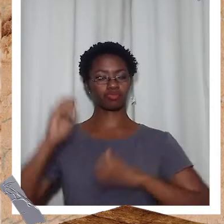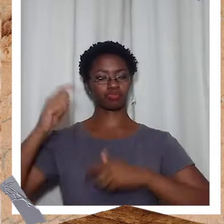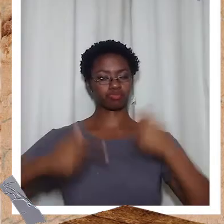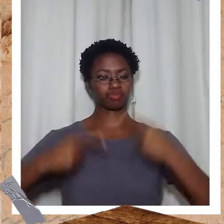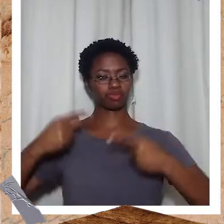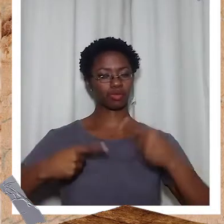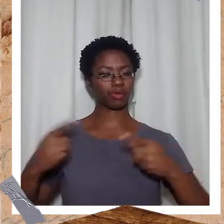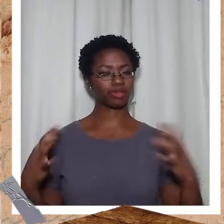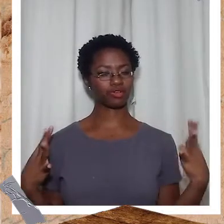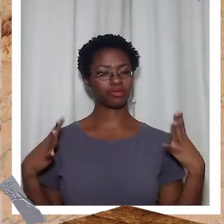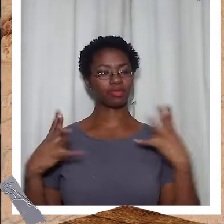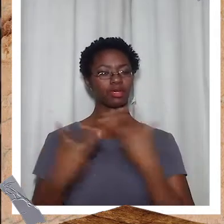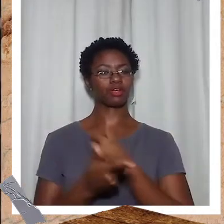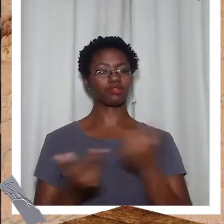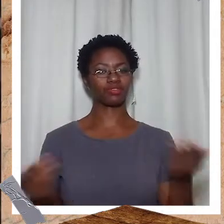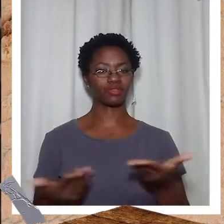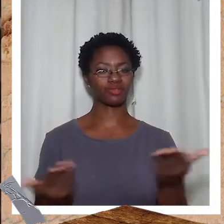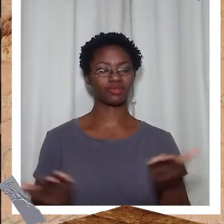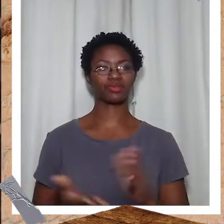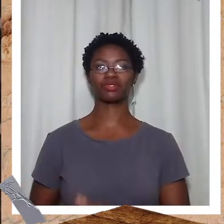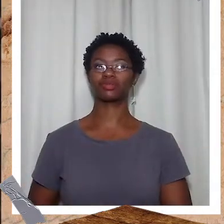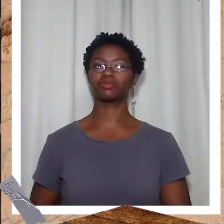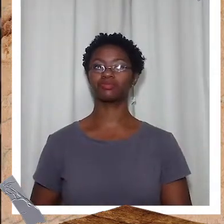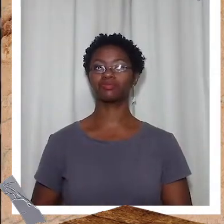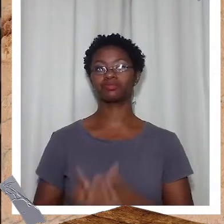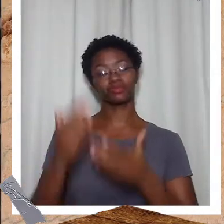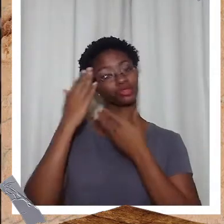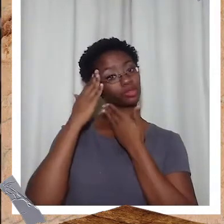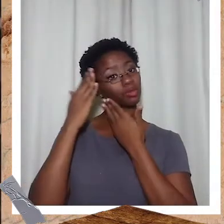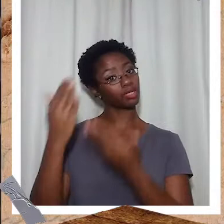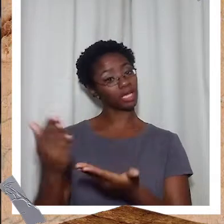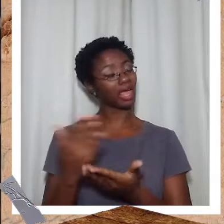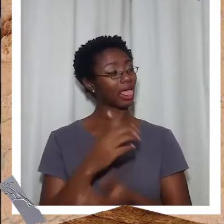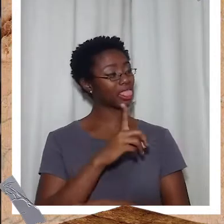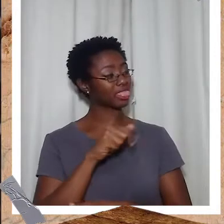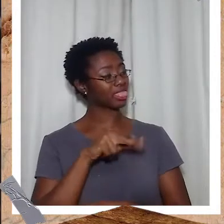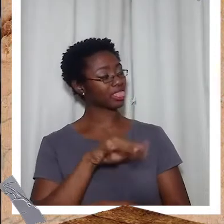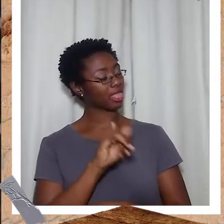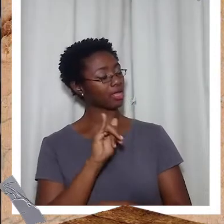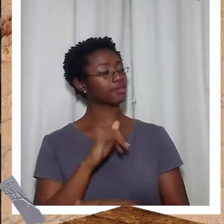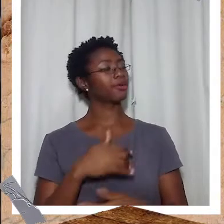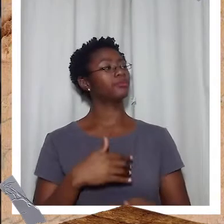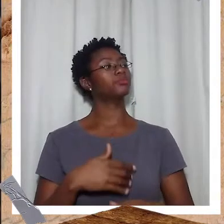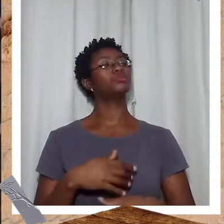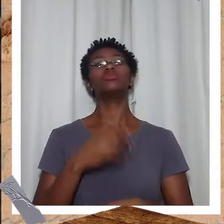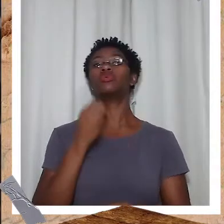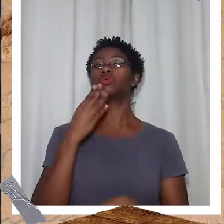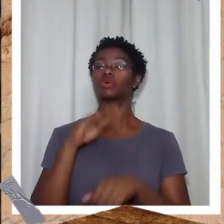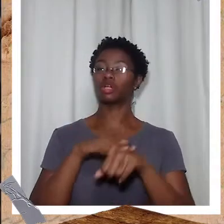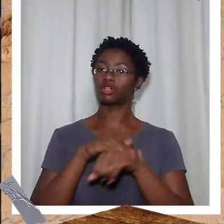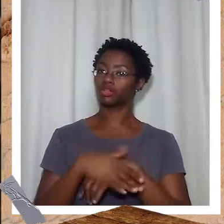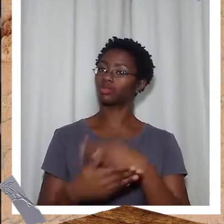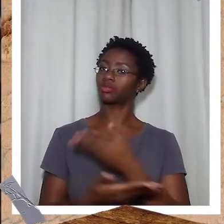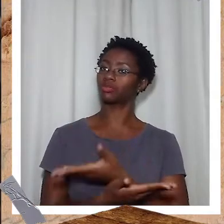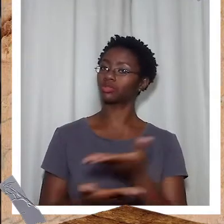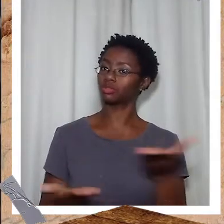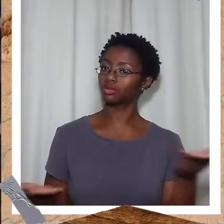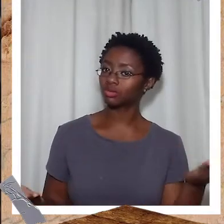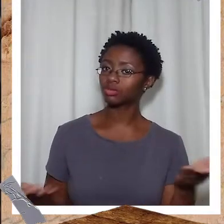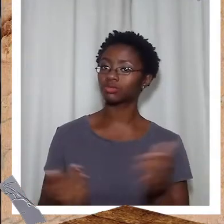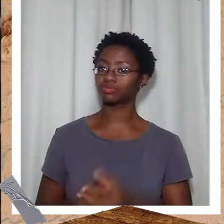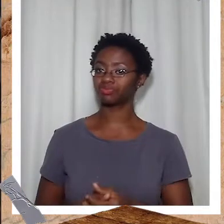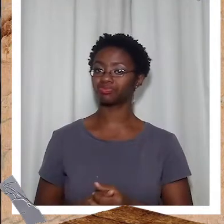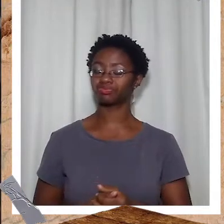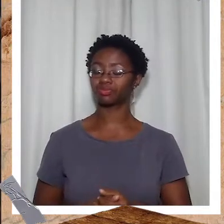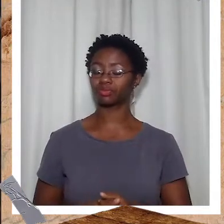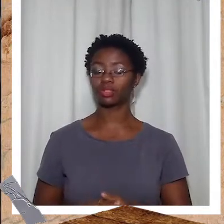com você, Marcelo. Obrigado, Dani. Boa noite a todas, todos, todes. A